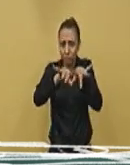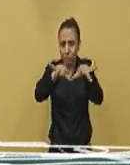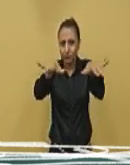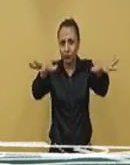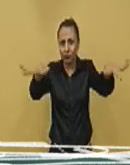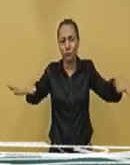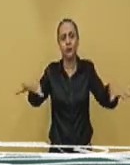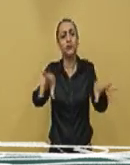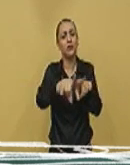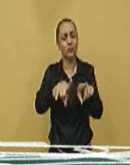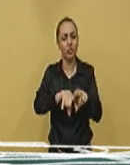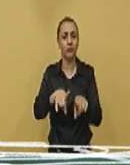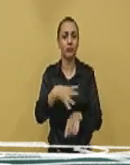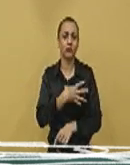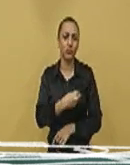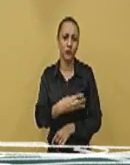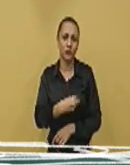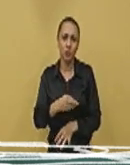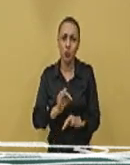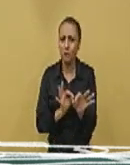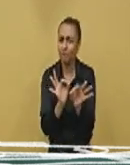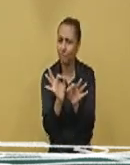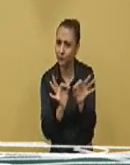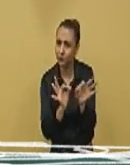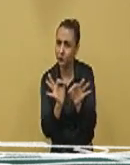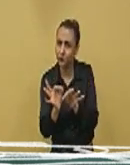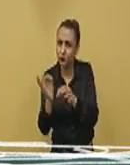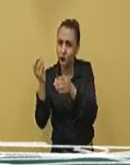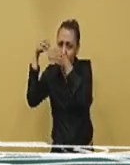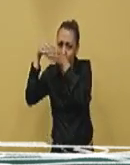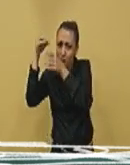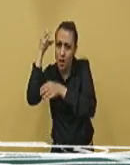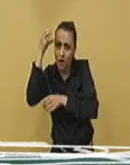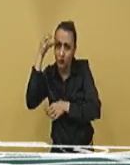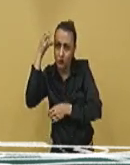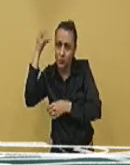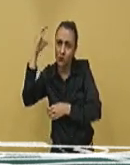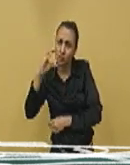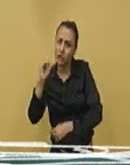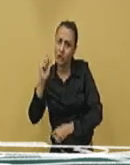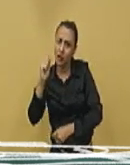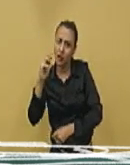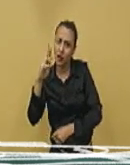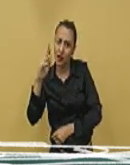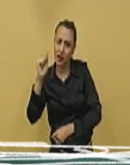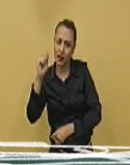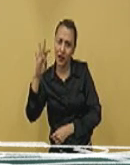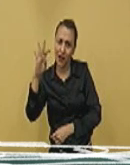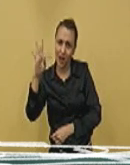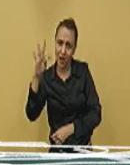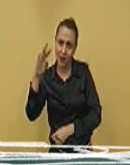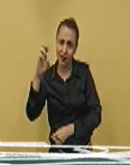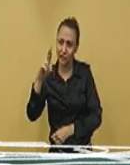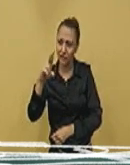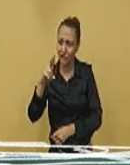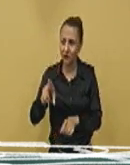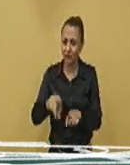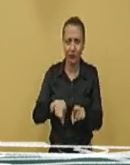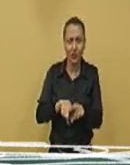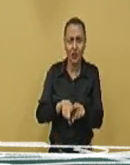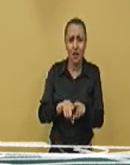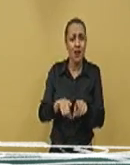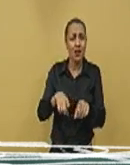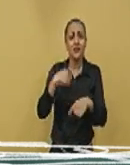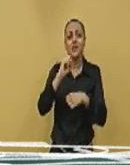seus filhos, formando caráter. E aí, naturalmente, a nossa sociedade vai evoluir. Não dá para a gente imaginar que a